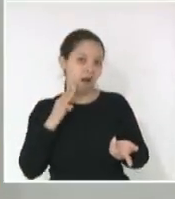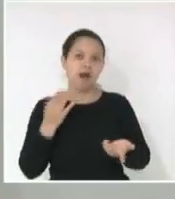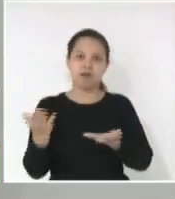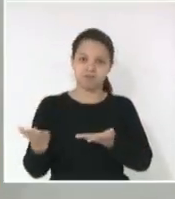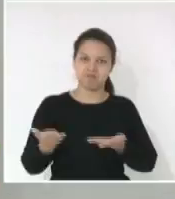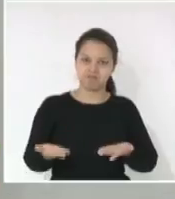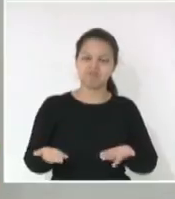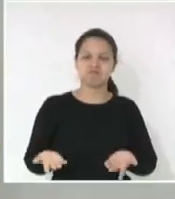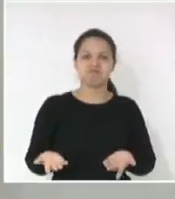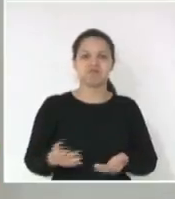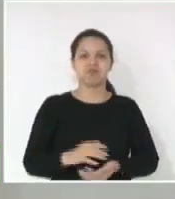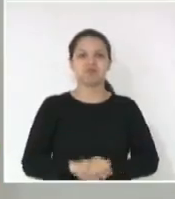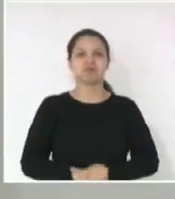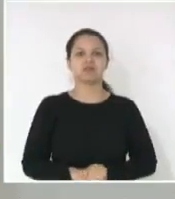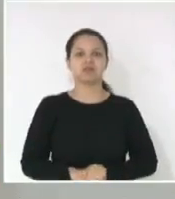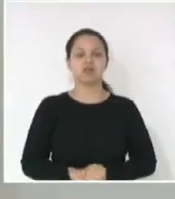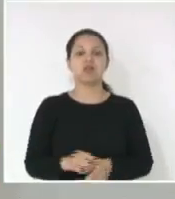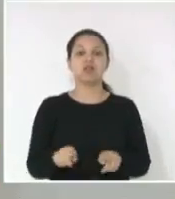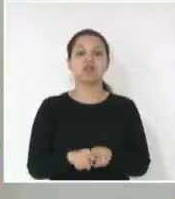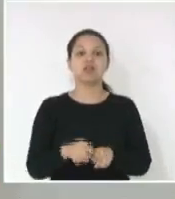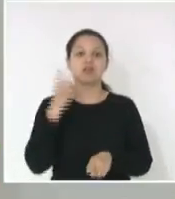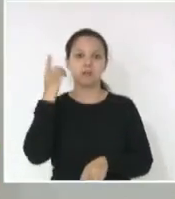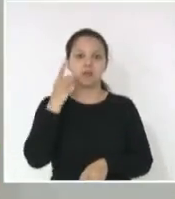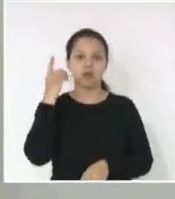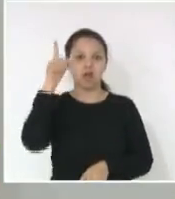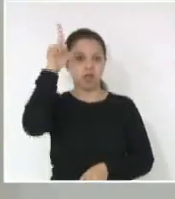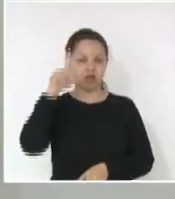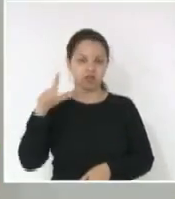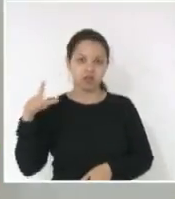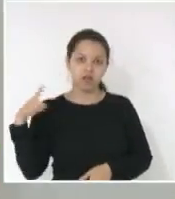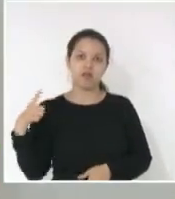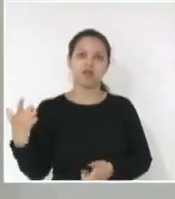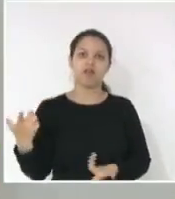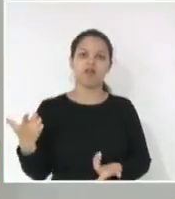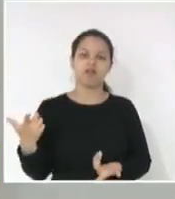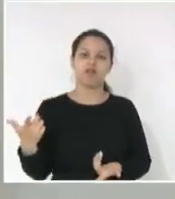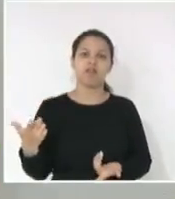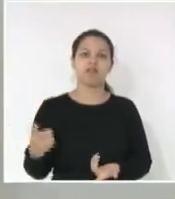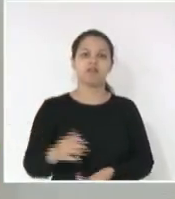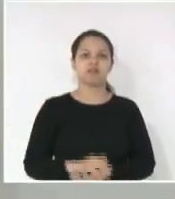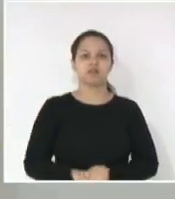sem demérito, deputado Leonel Pavan, que chega aí